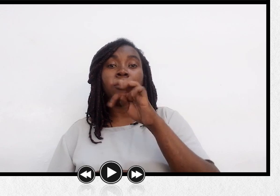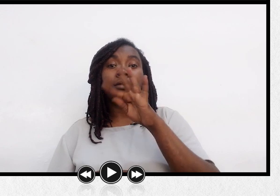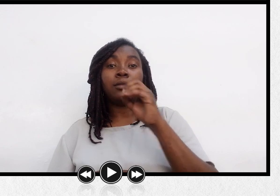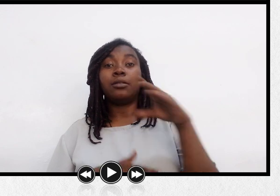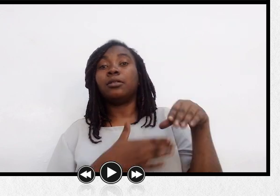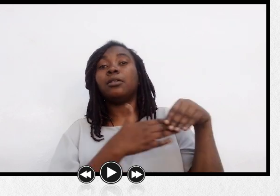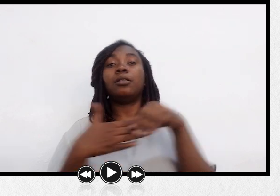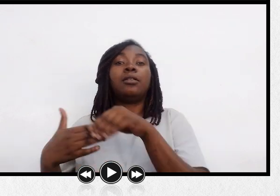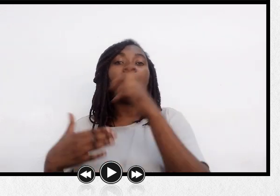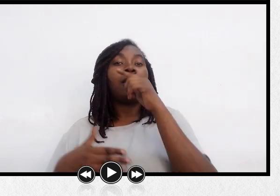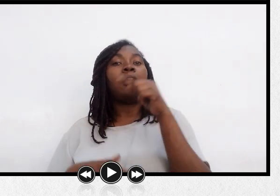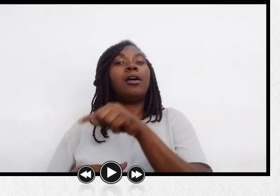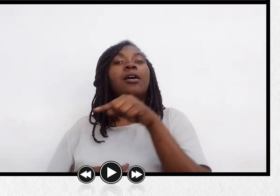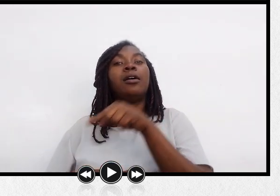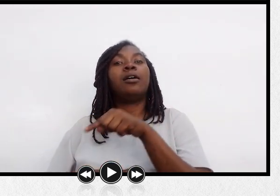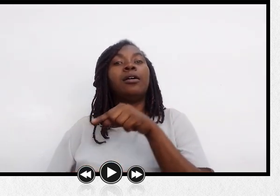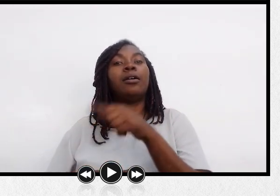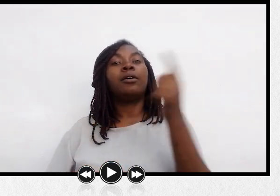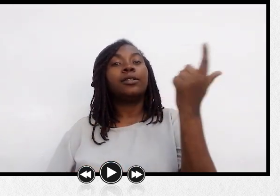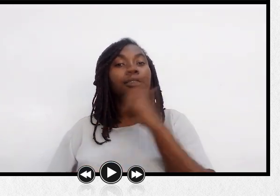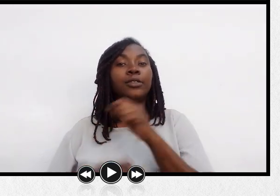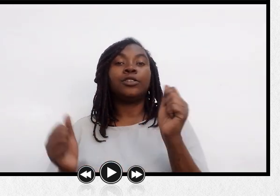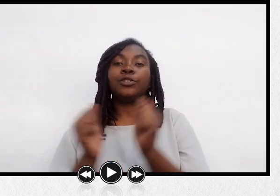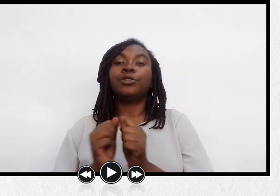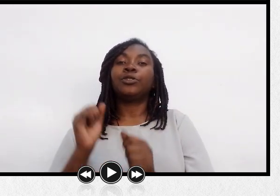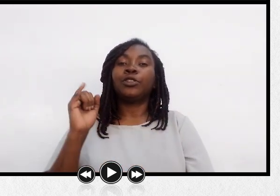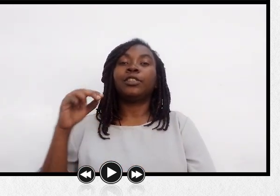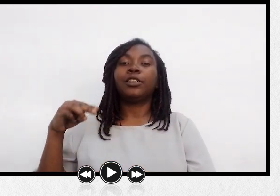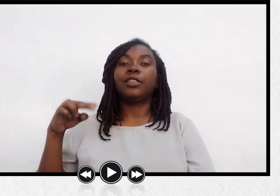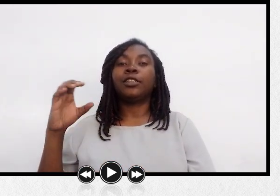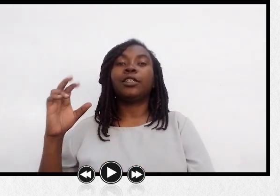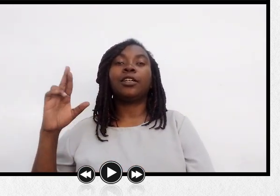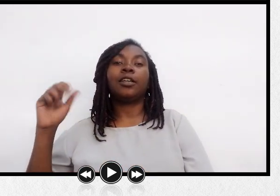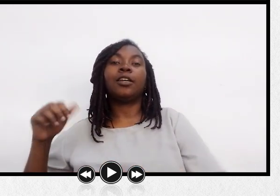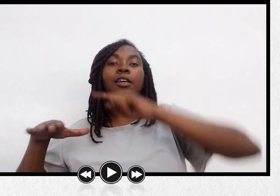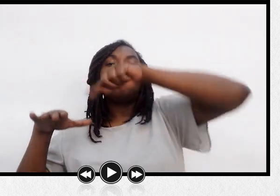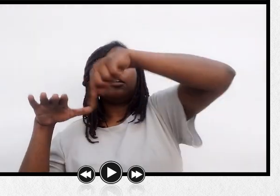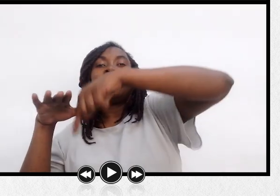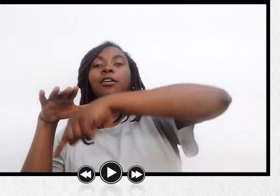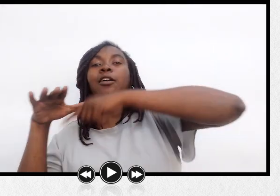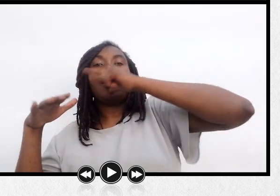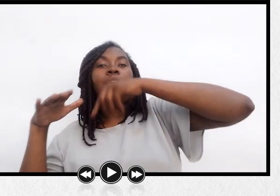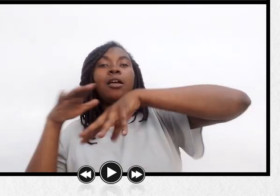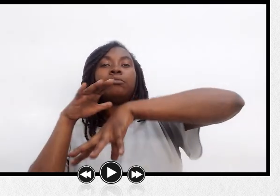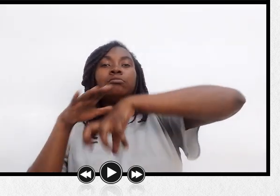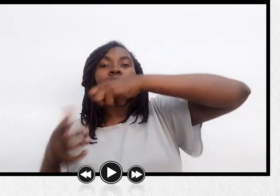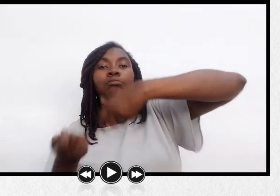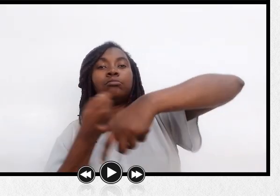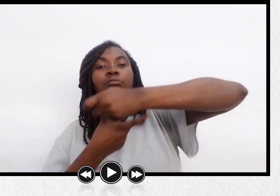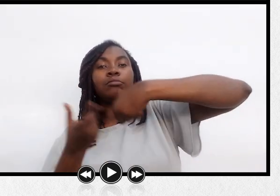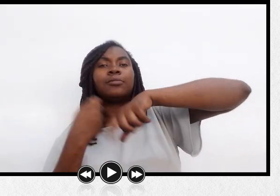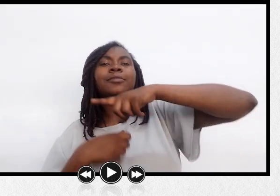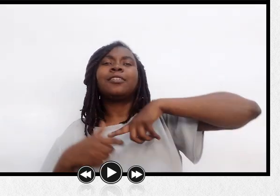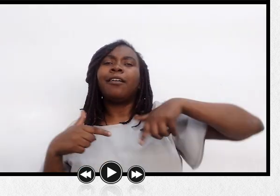esse assentamento. Nós conseguimos com o INCRA, o Poço Artesiano, então, nós temos ações focadas